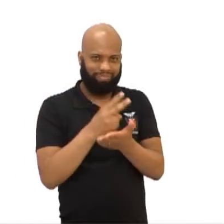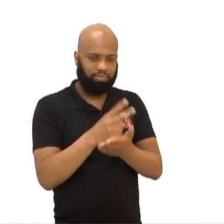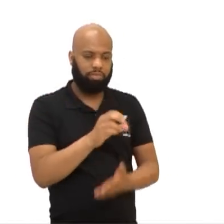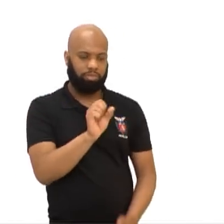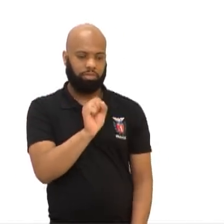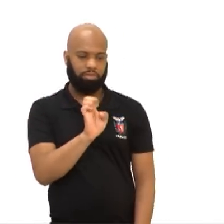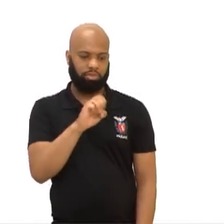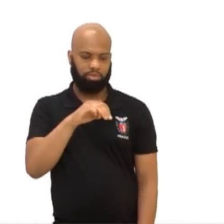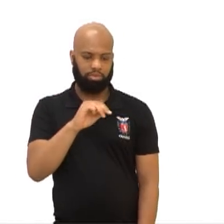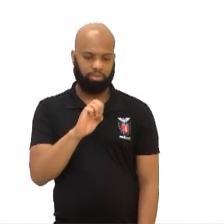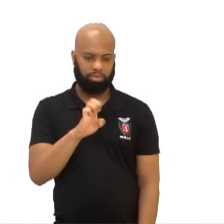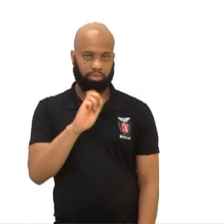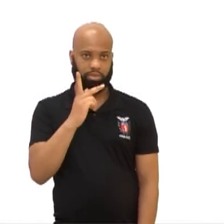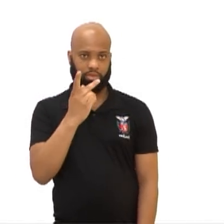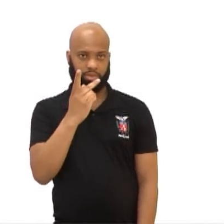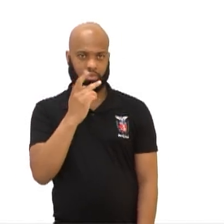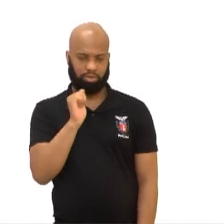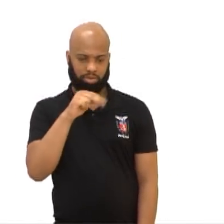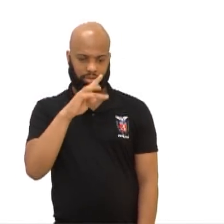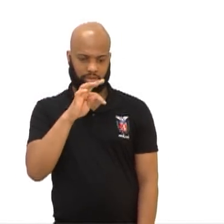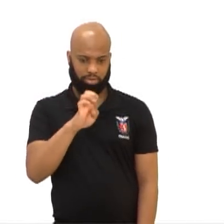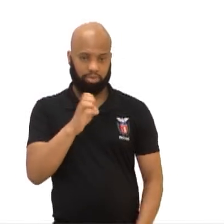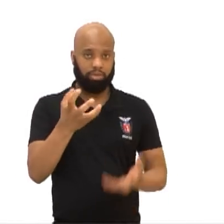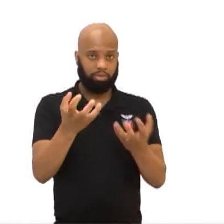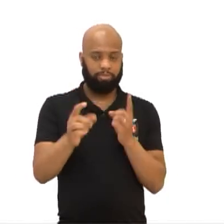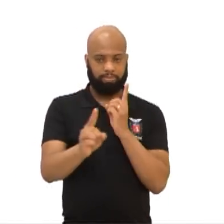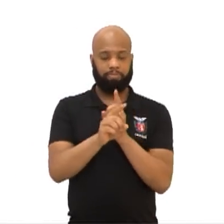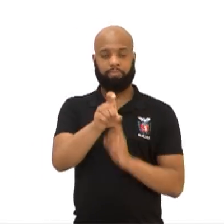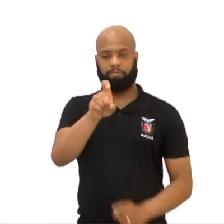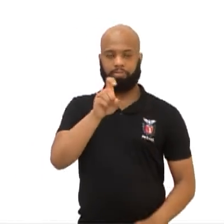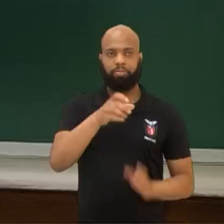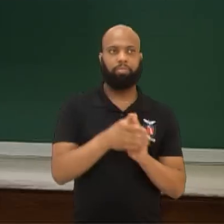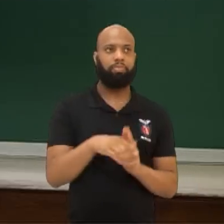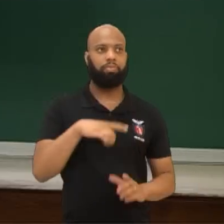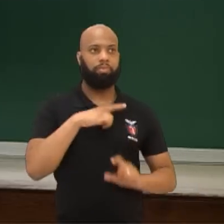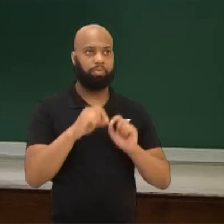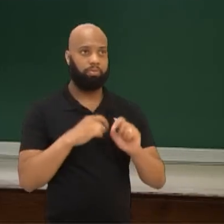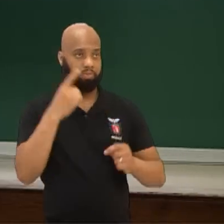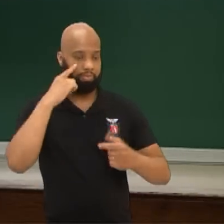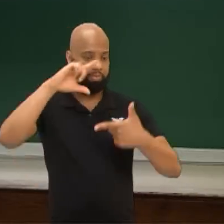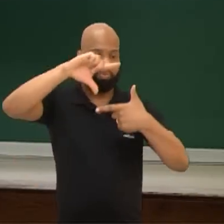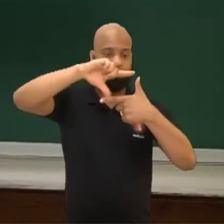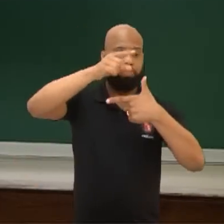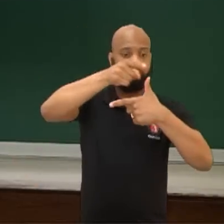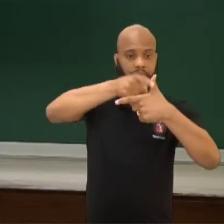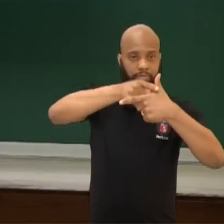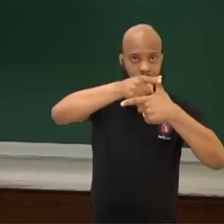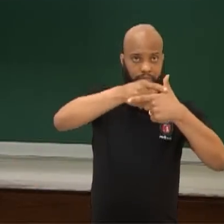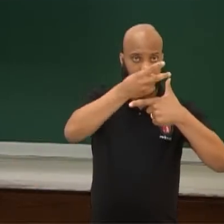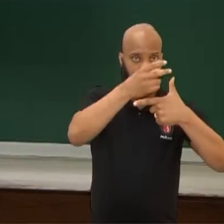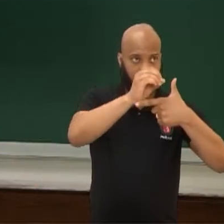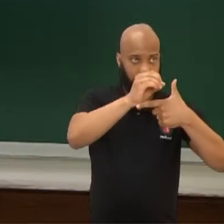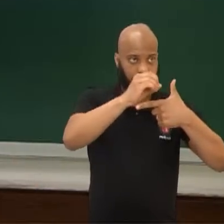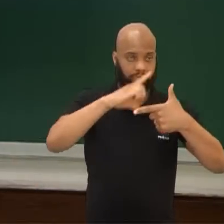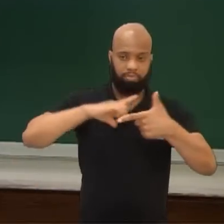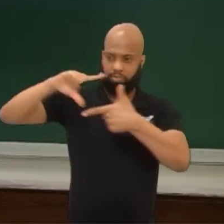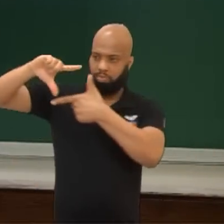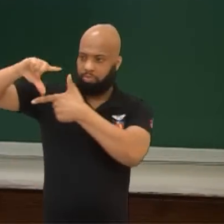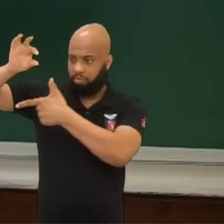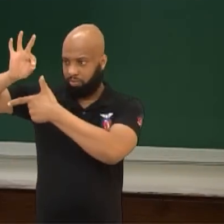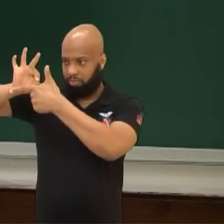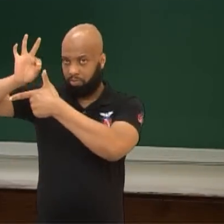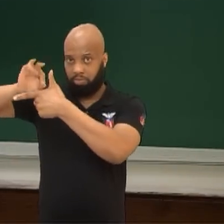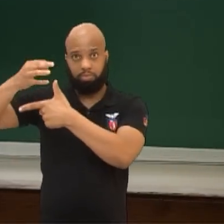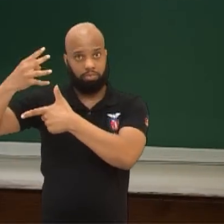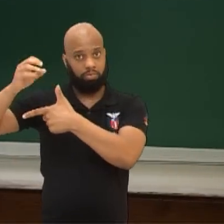medida do x. Então, lembrando que eu vou pegar esta medida com essa, que pode ser uma altura,